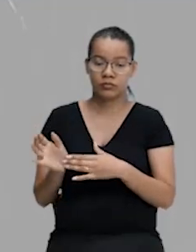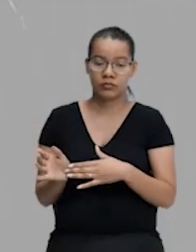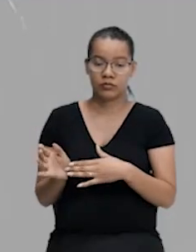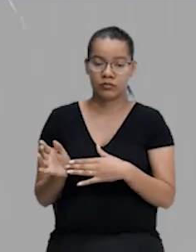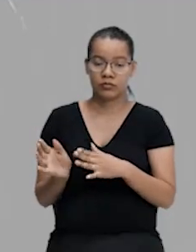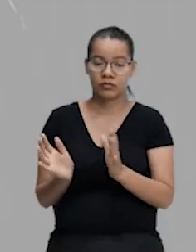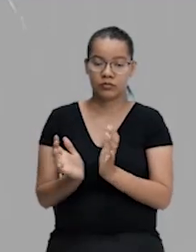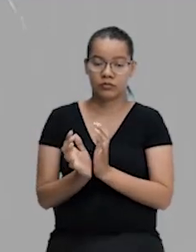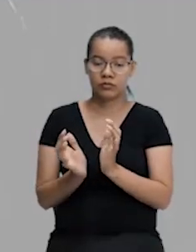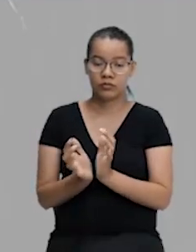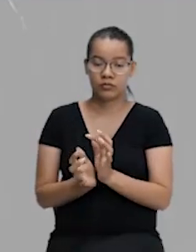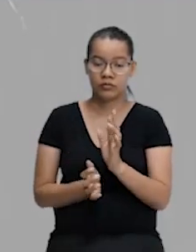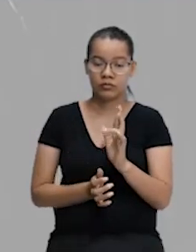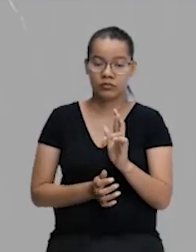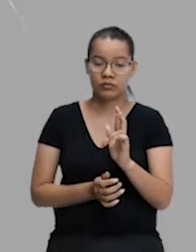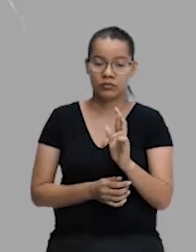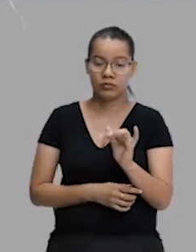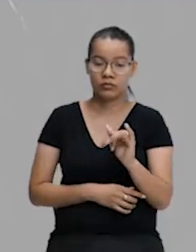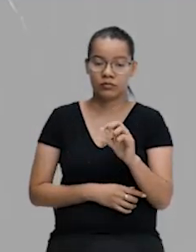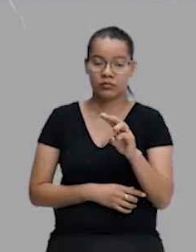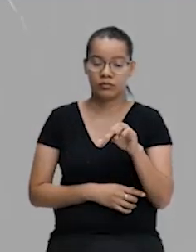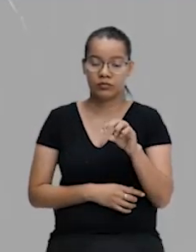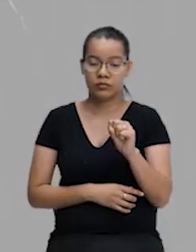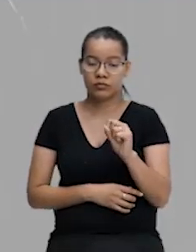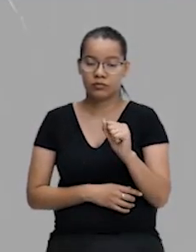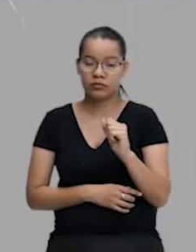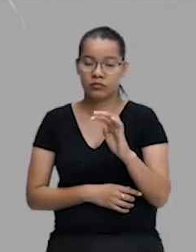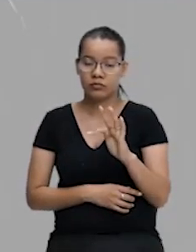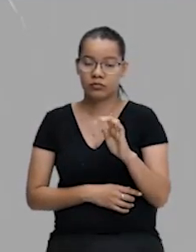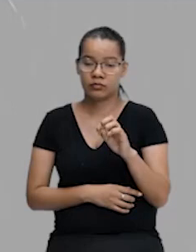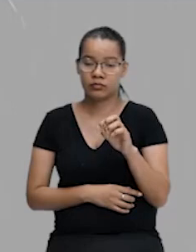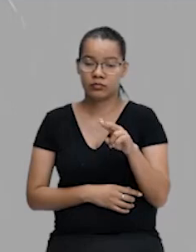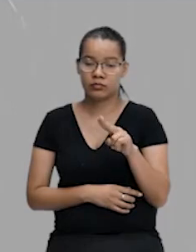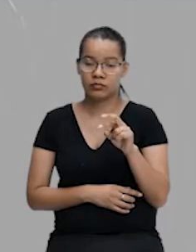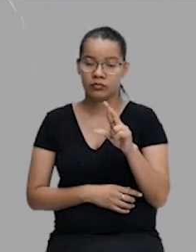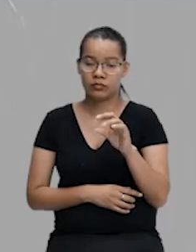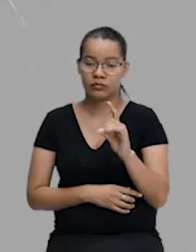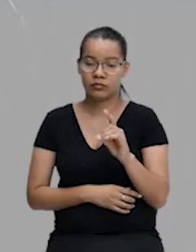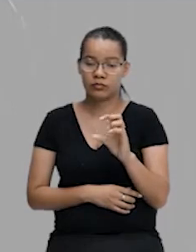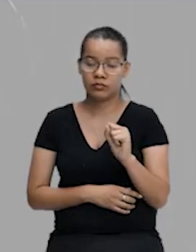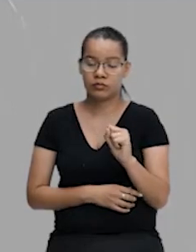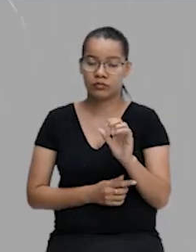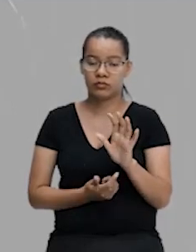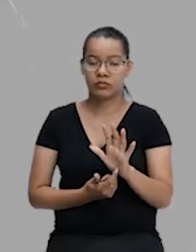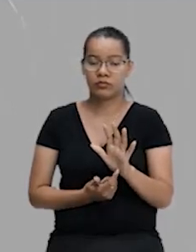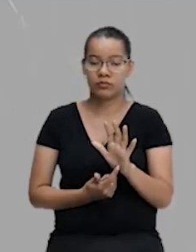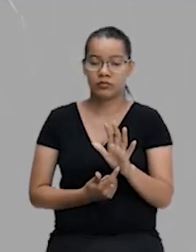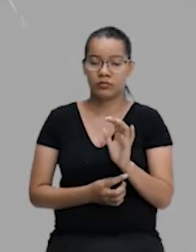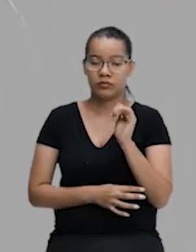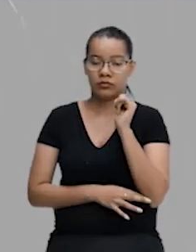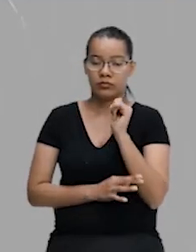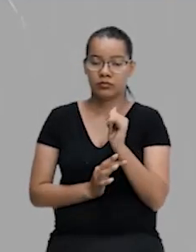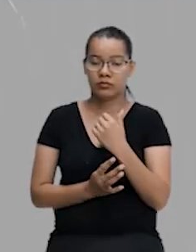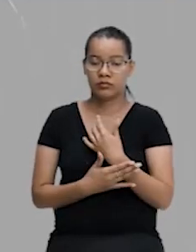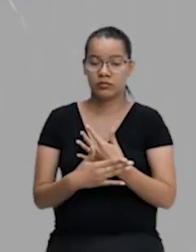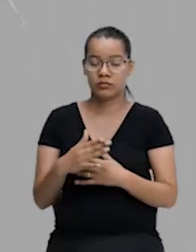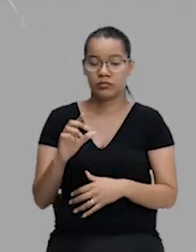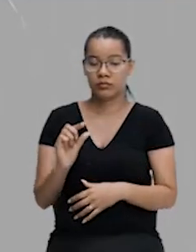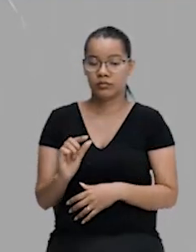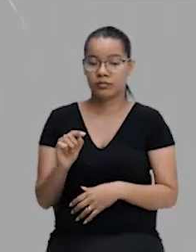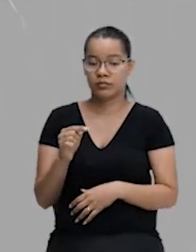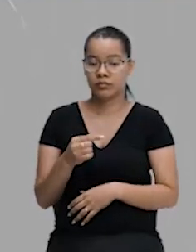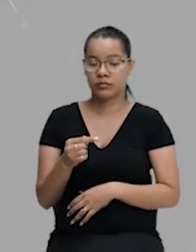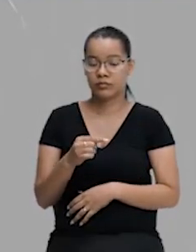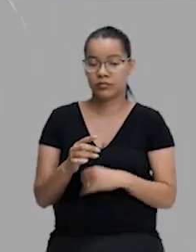grupos R insaturados, os óleos vão apresentar uma temperatura de fusão mais baixa. E isso na temperatura